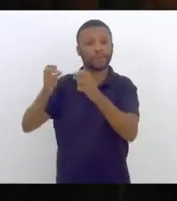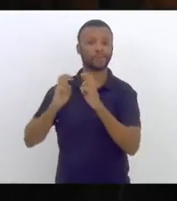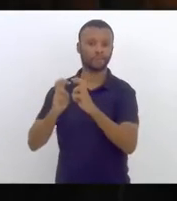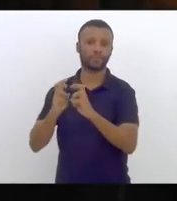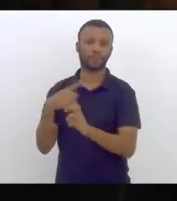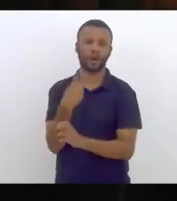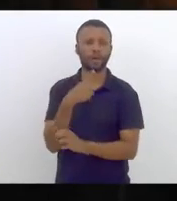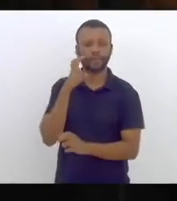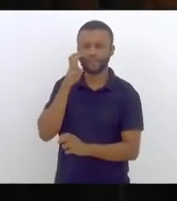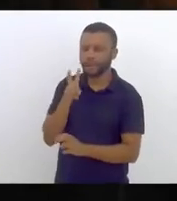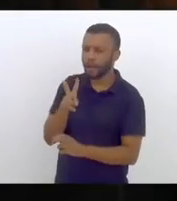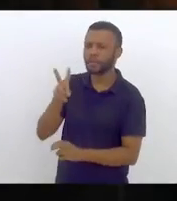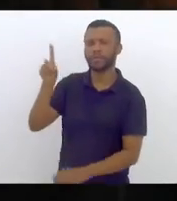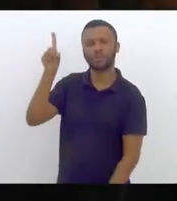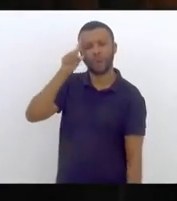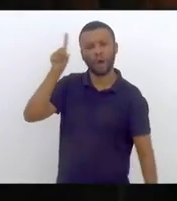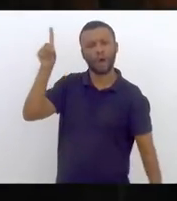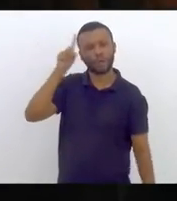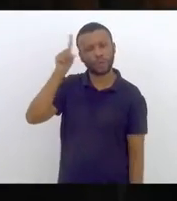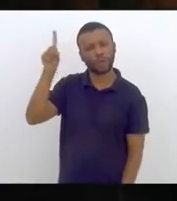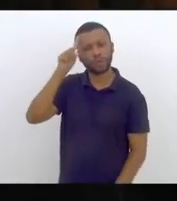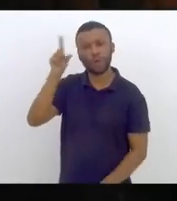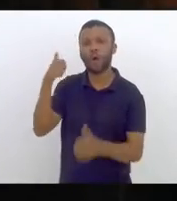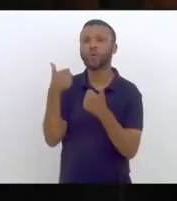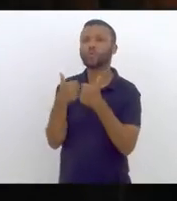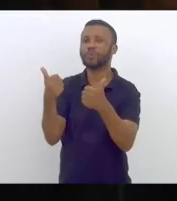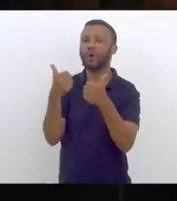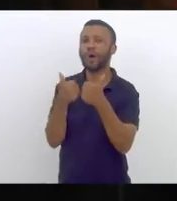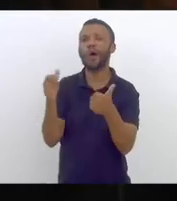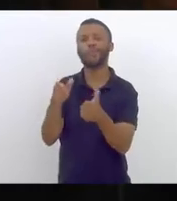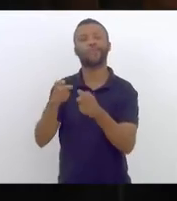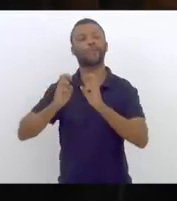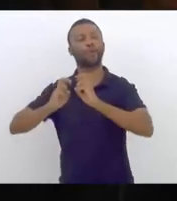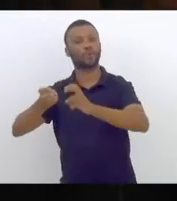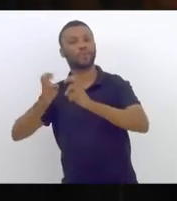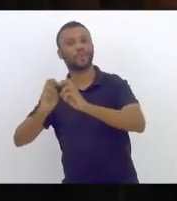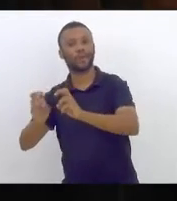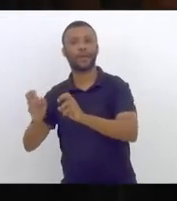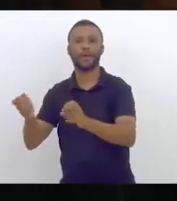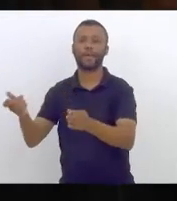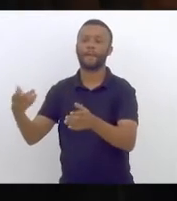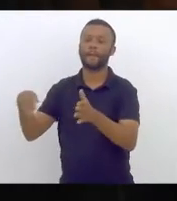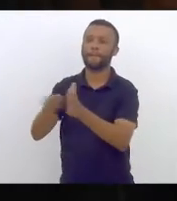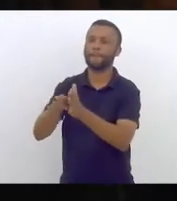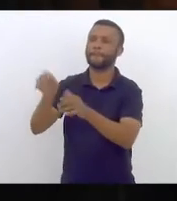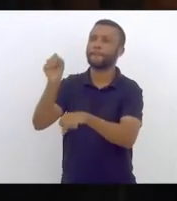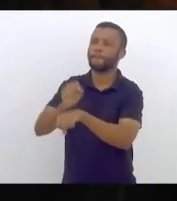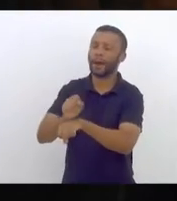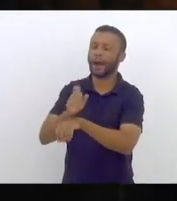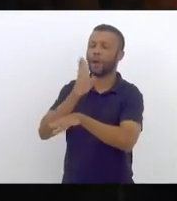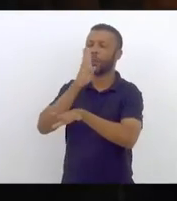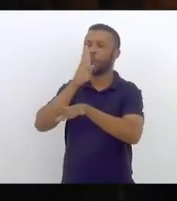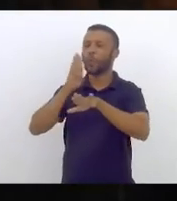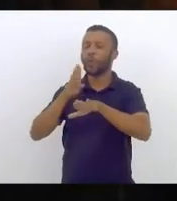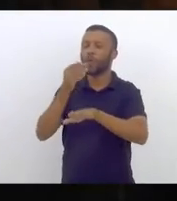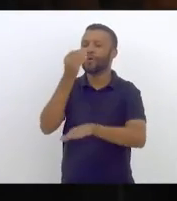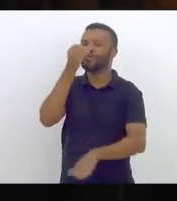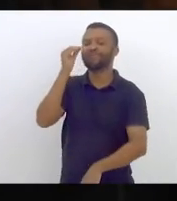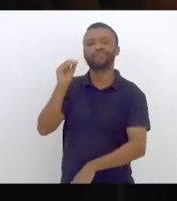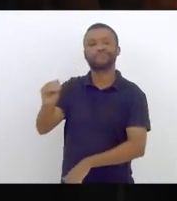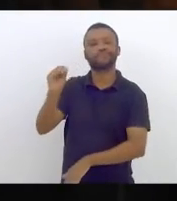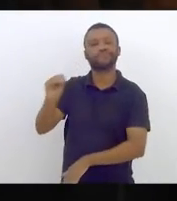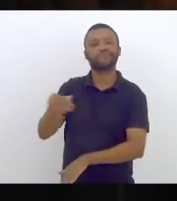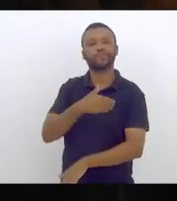os dias os ônibus da supervia parando. A gente vê o descaso, a omissão desse governo